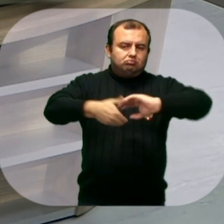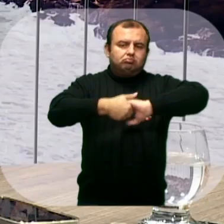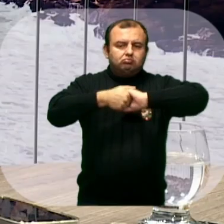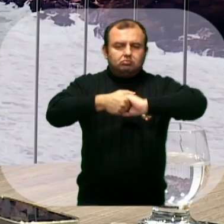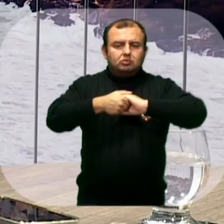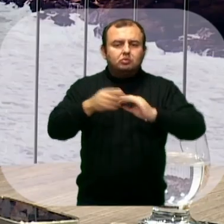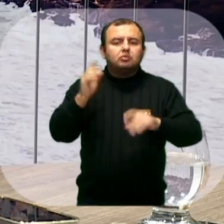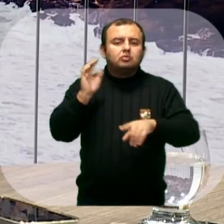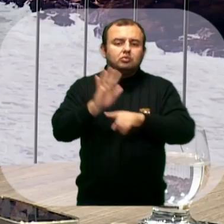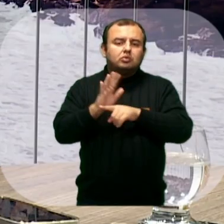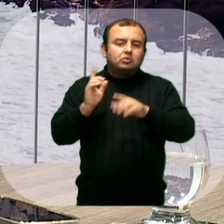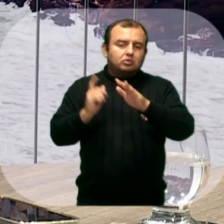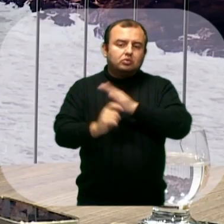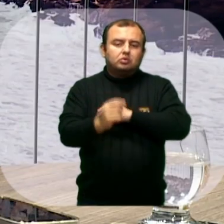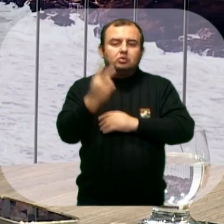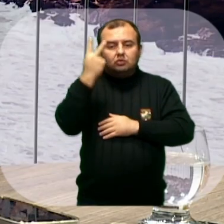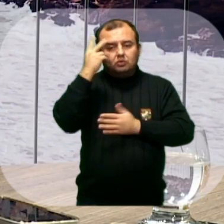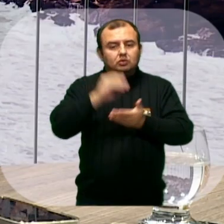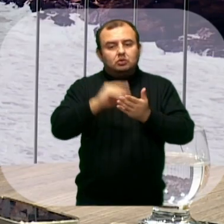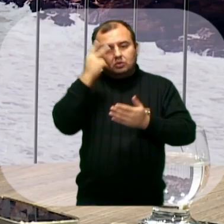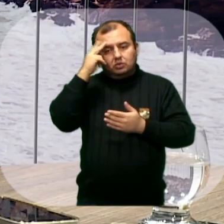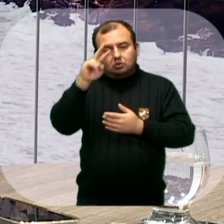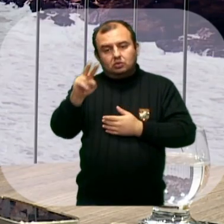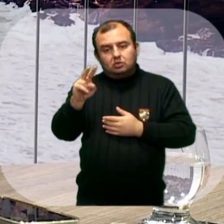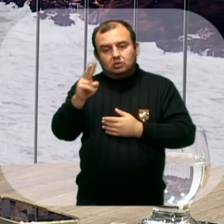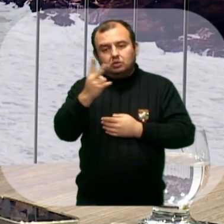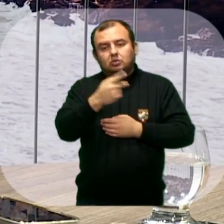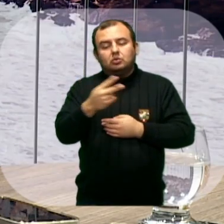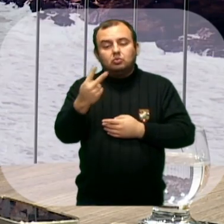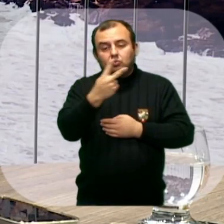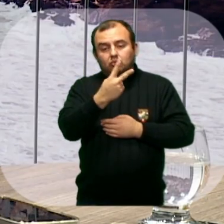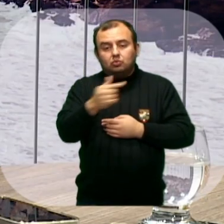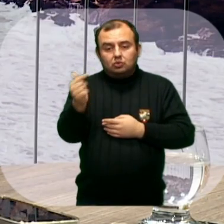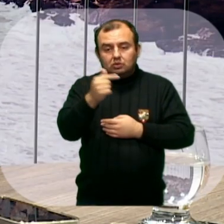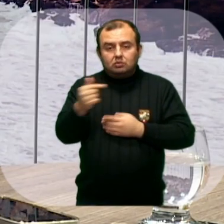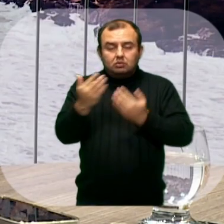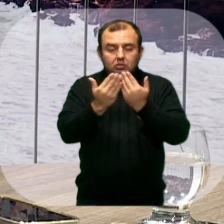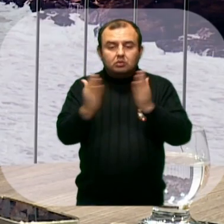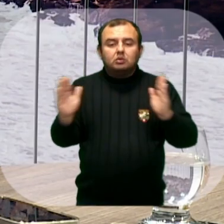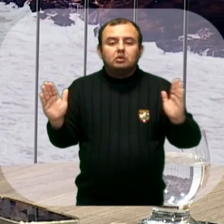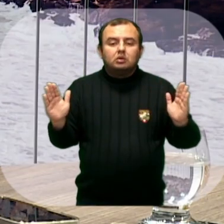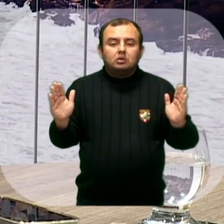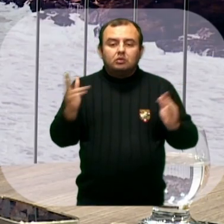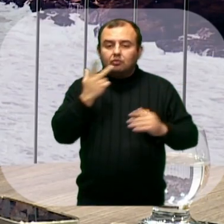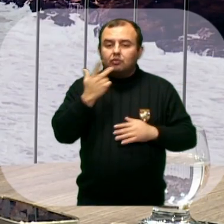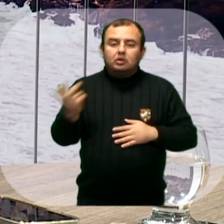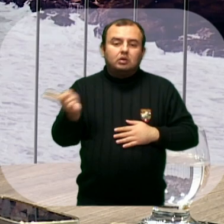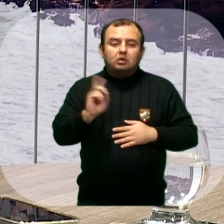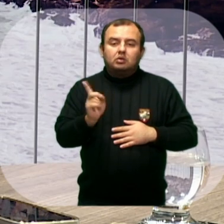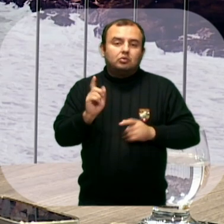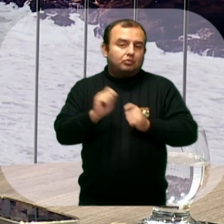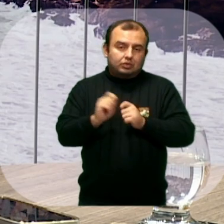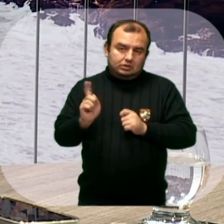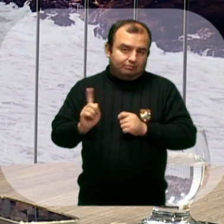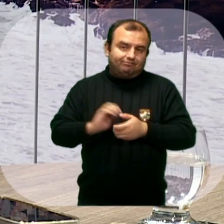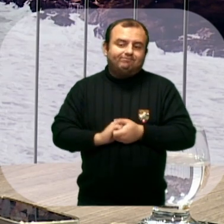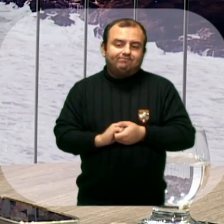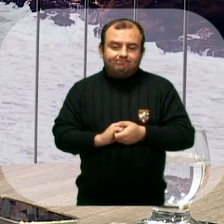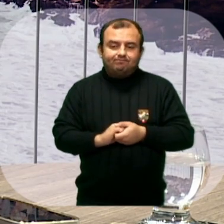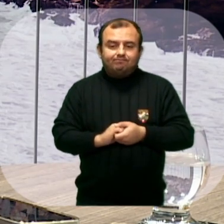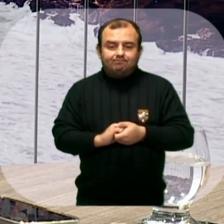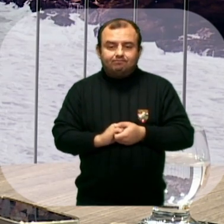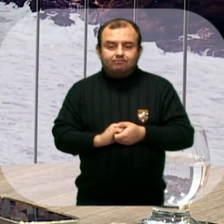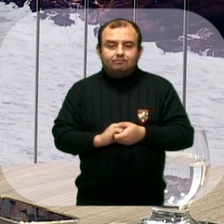vou patrocinar. Faltando 2 semanas para a inauguração, eles disseram que não fariam. Porque